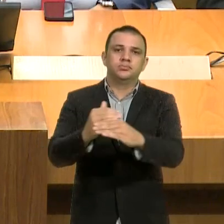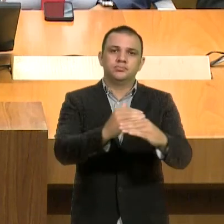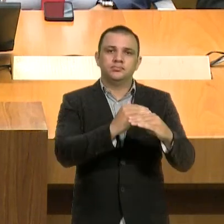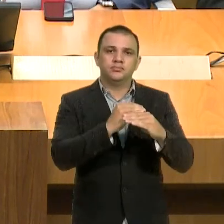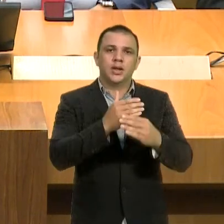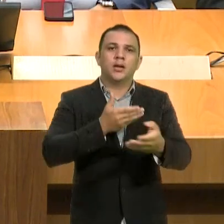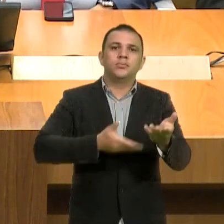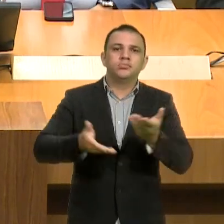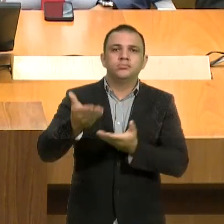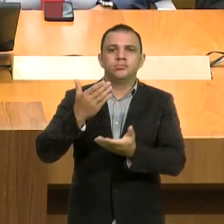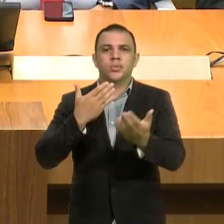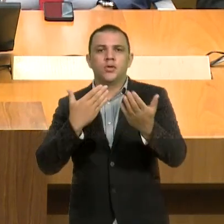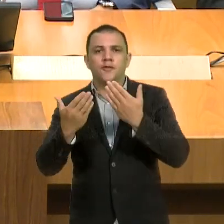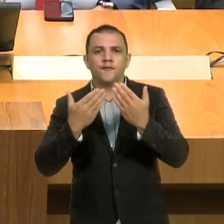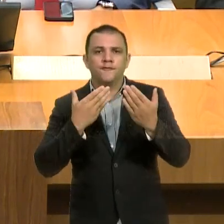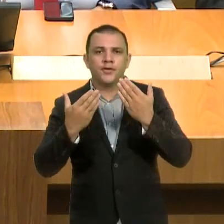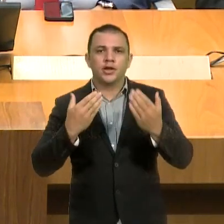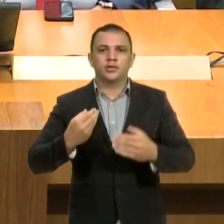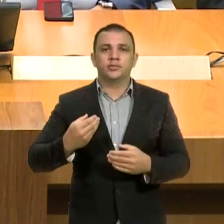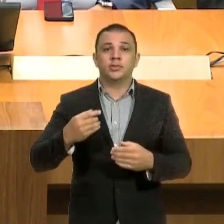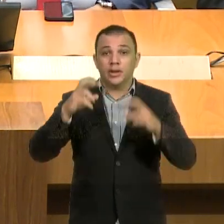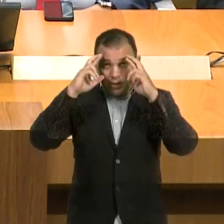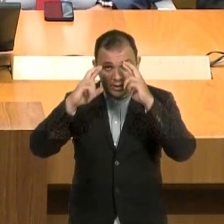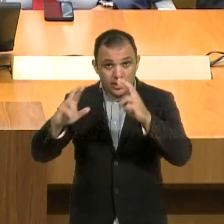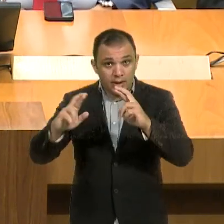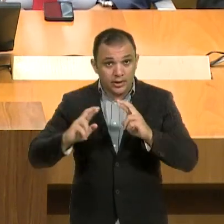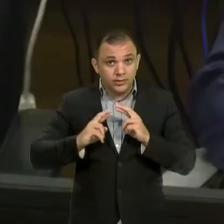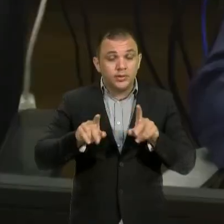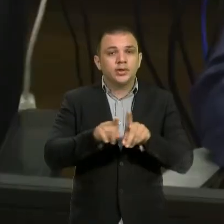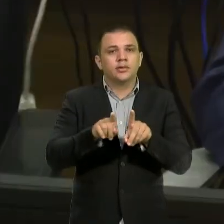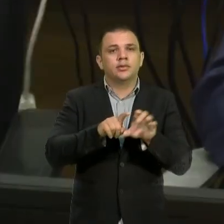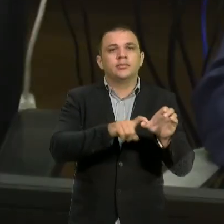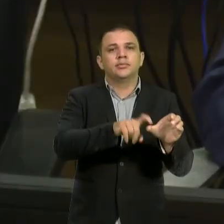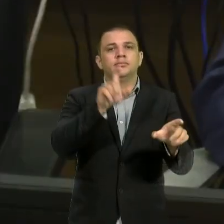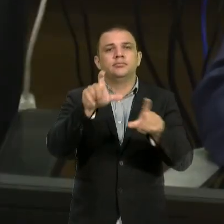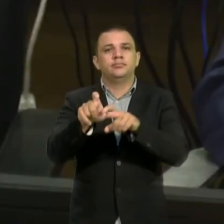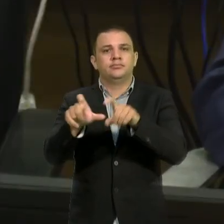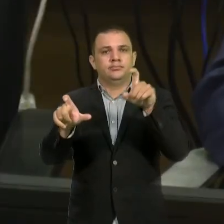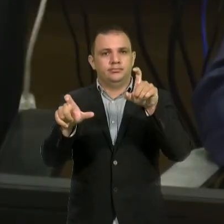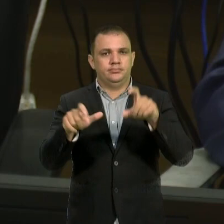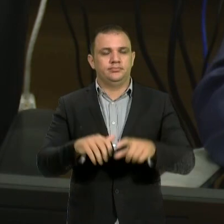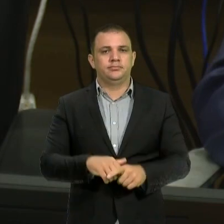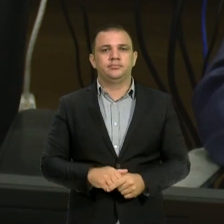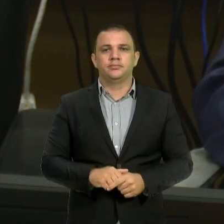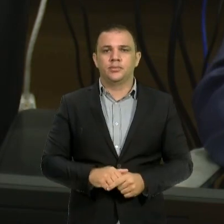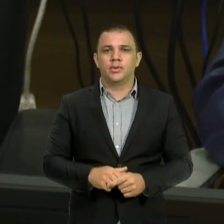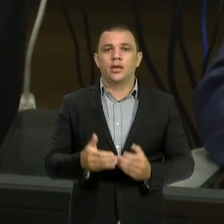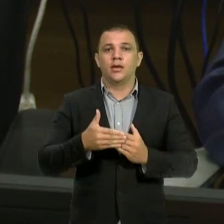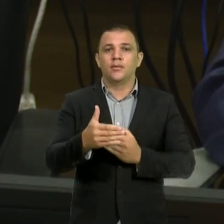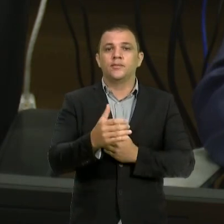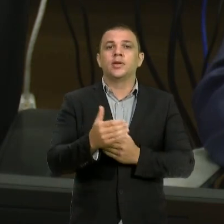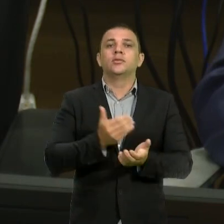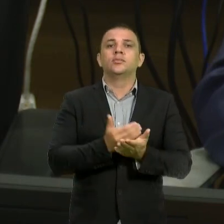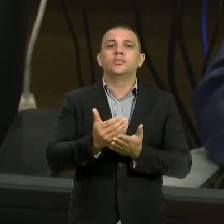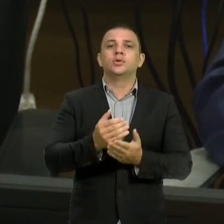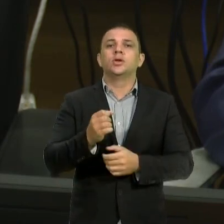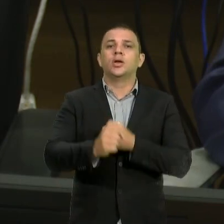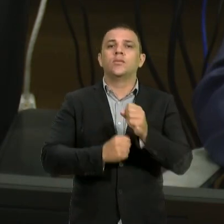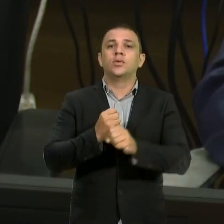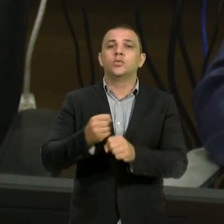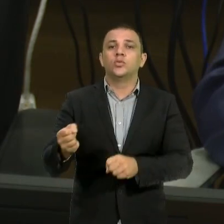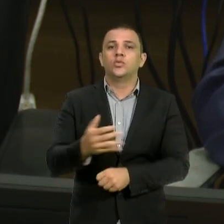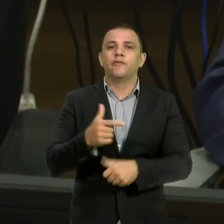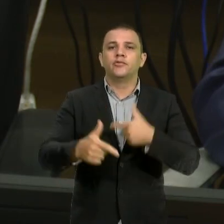mútuo e na independência entre os poderes. Damos início a um novo ano de trabalhos parlamentares